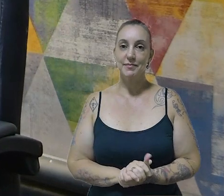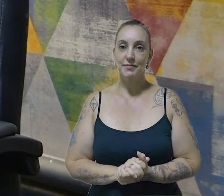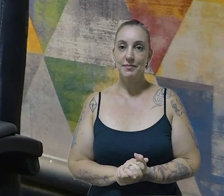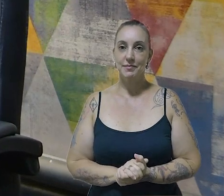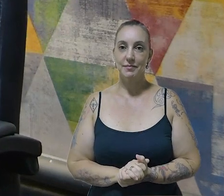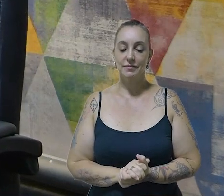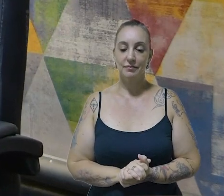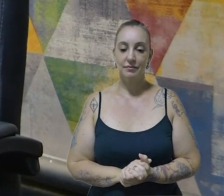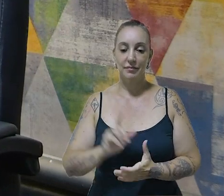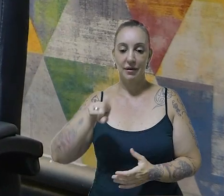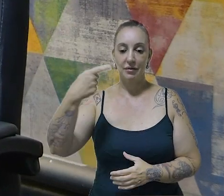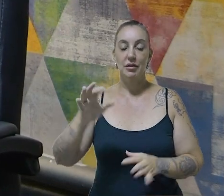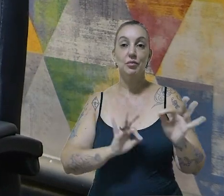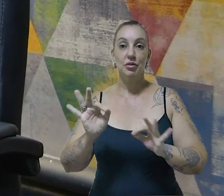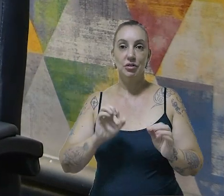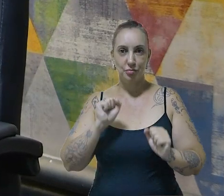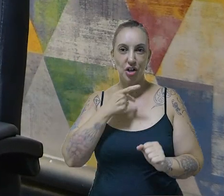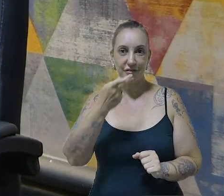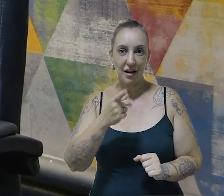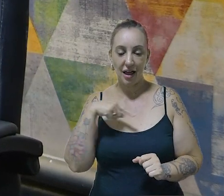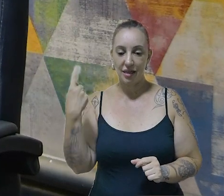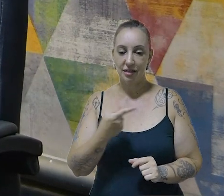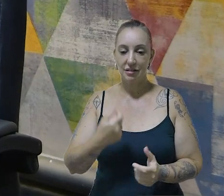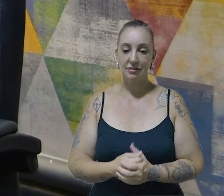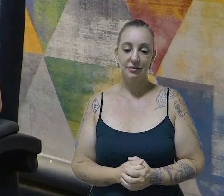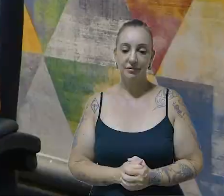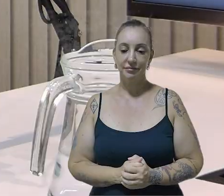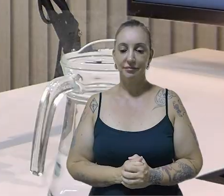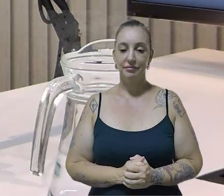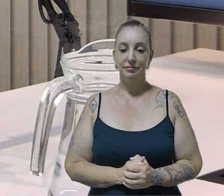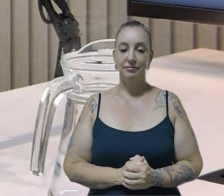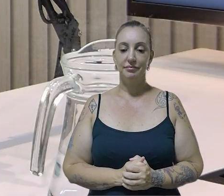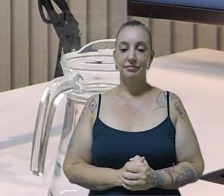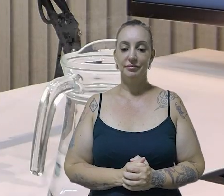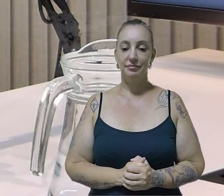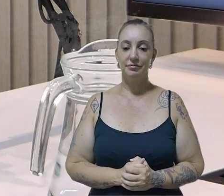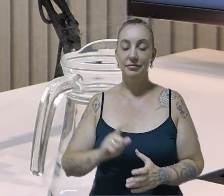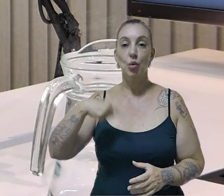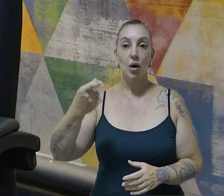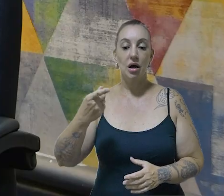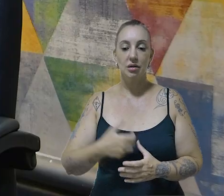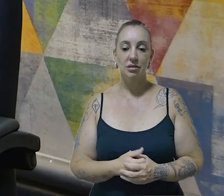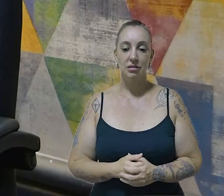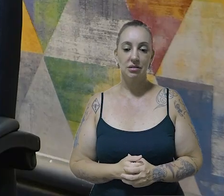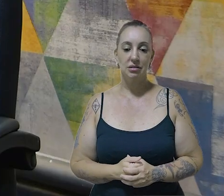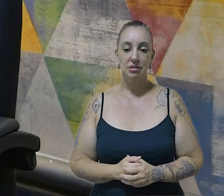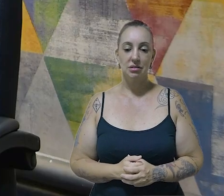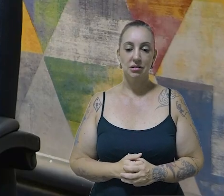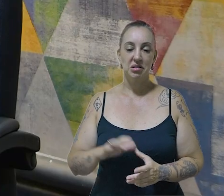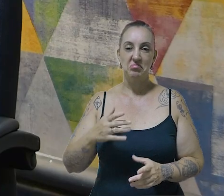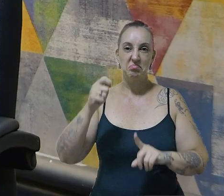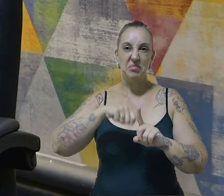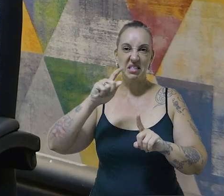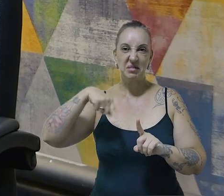eh próximos projeto Você pode falar pra gente que você tem posso eu quando que isso daqu vai sair acho que daqui um